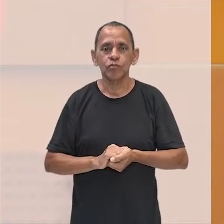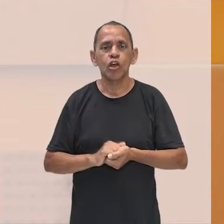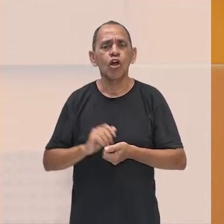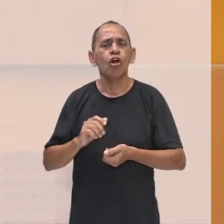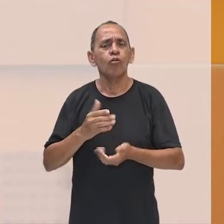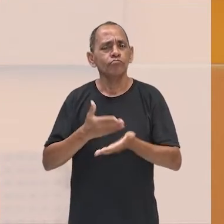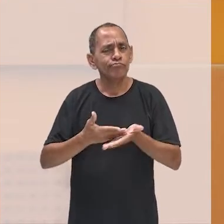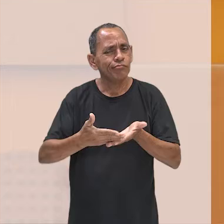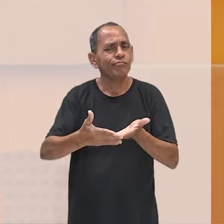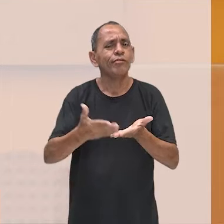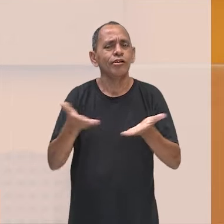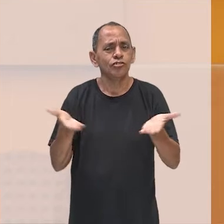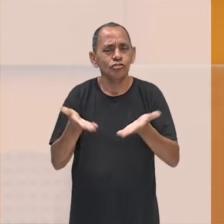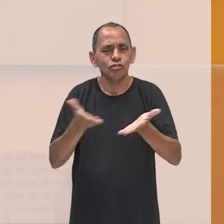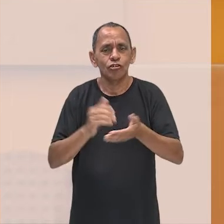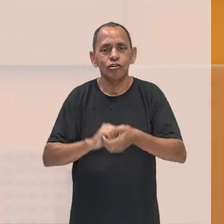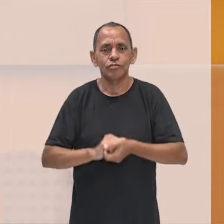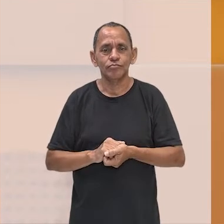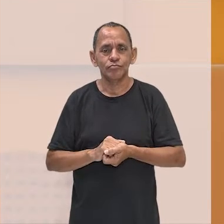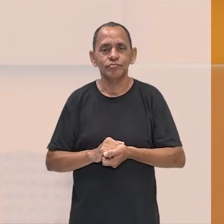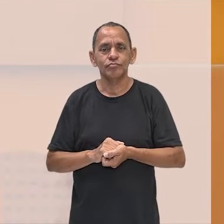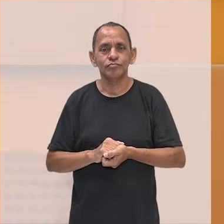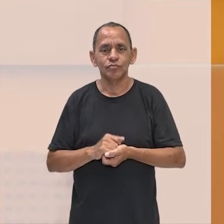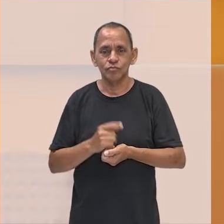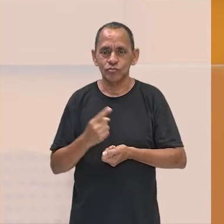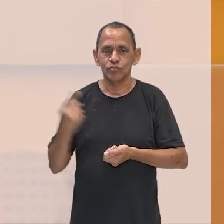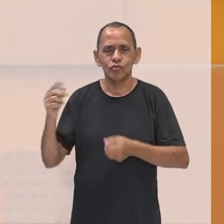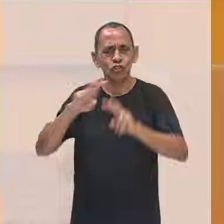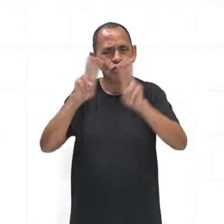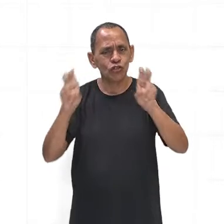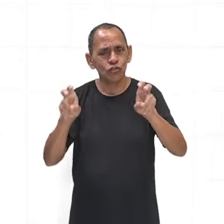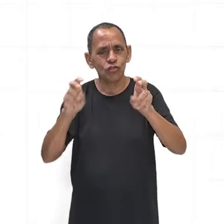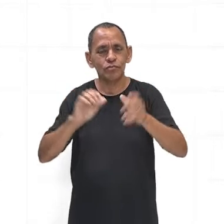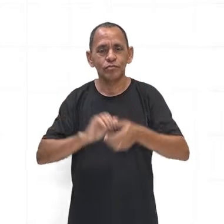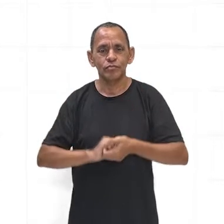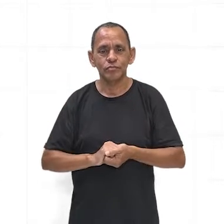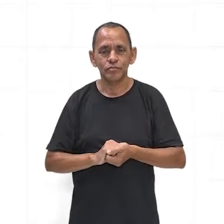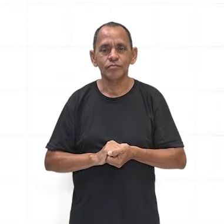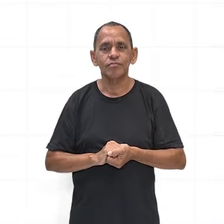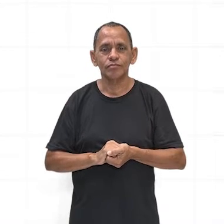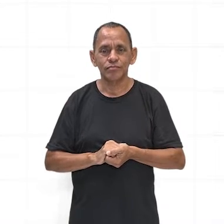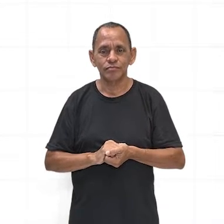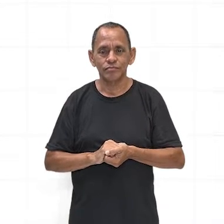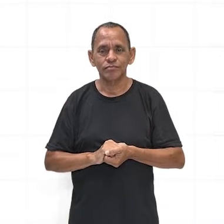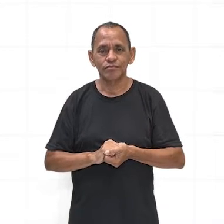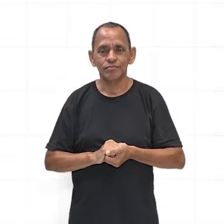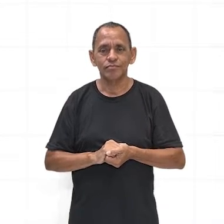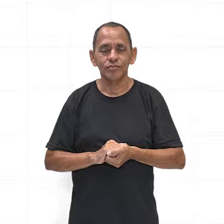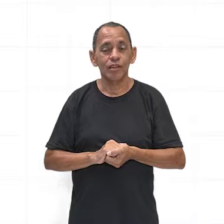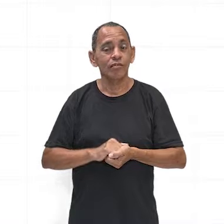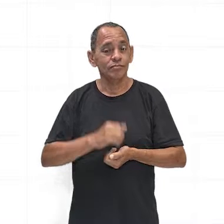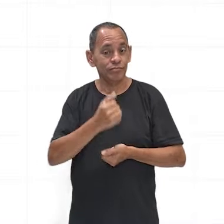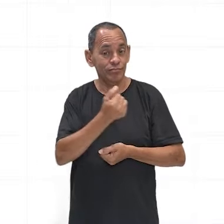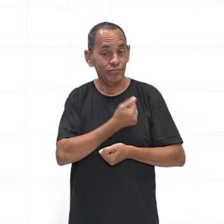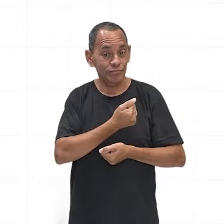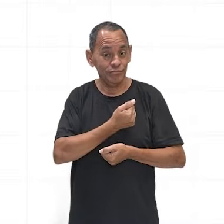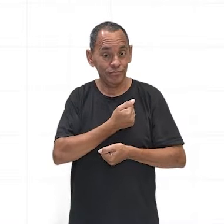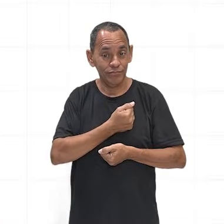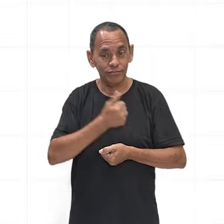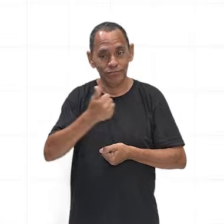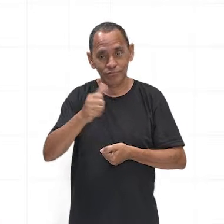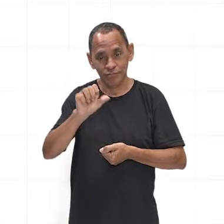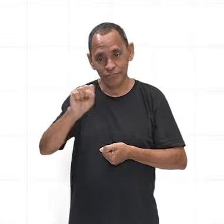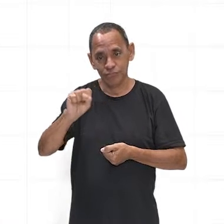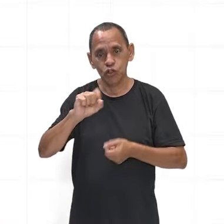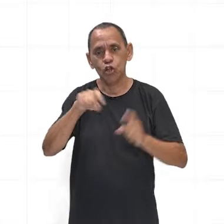partir de agora. Vamos lá dar uma olhada no tema da nossa aula de hoje? Olha só, nossa aula 18 tem como